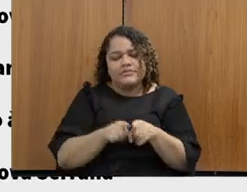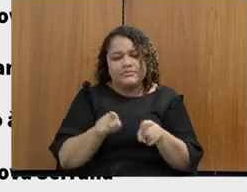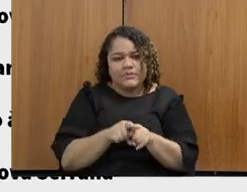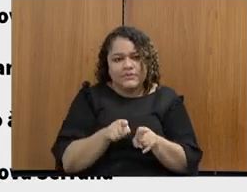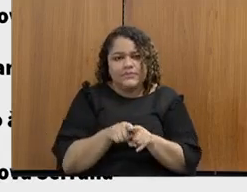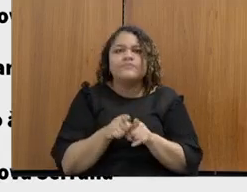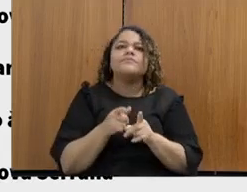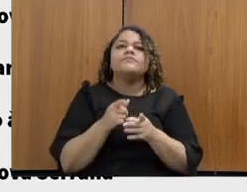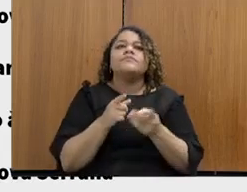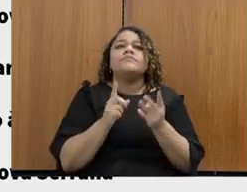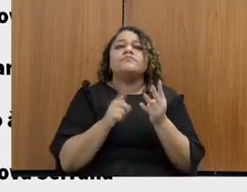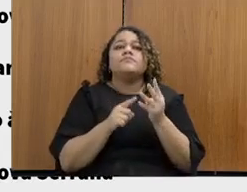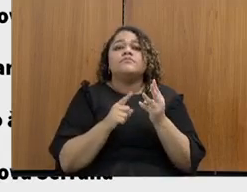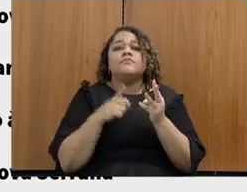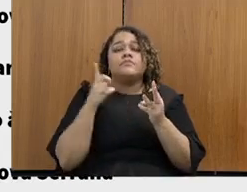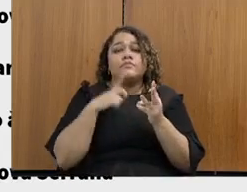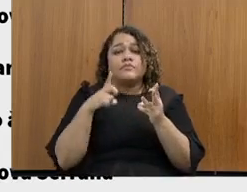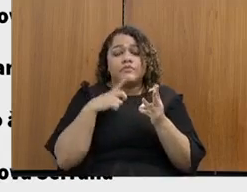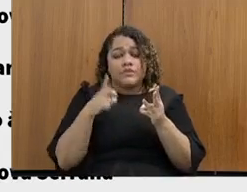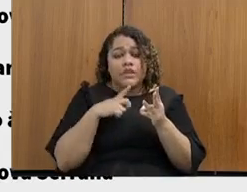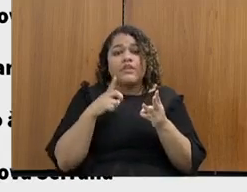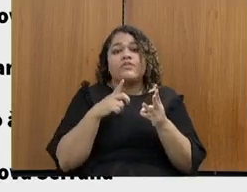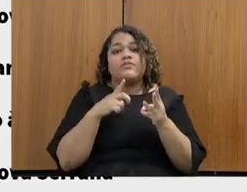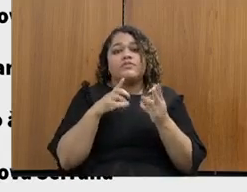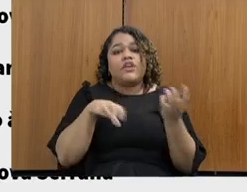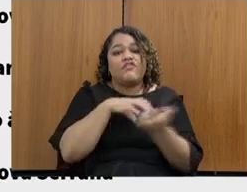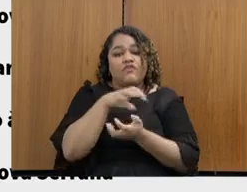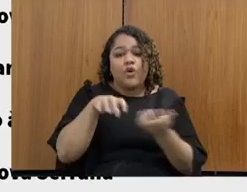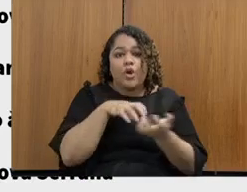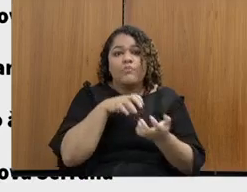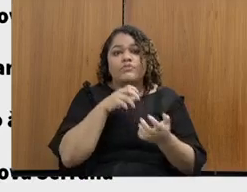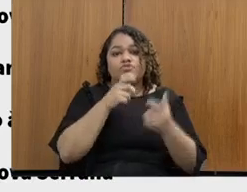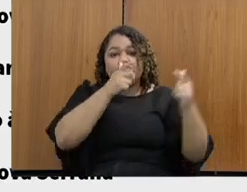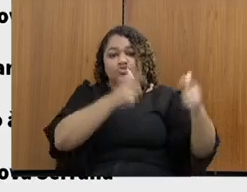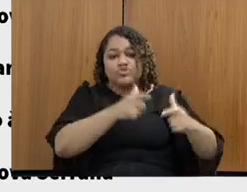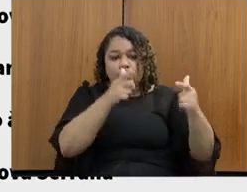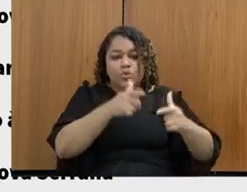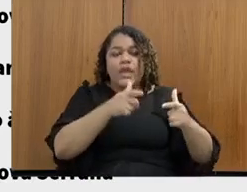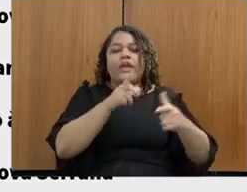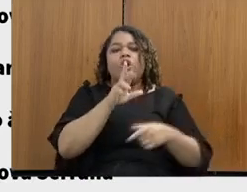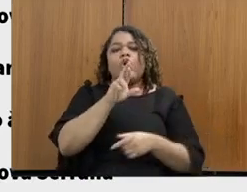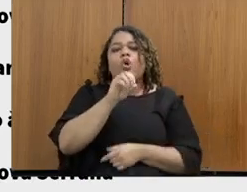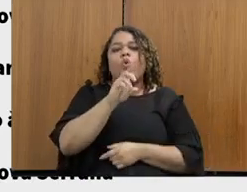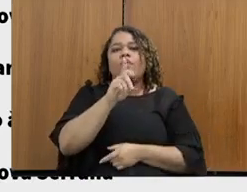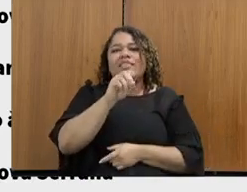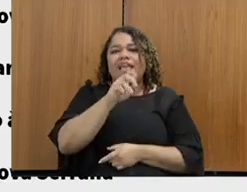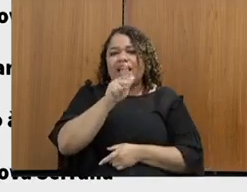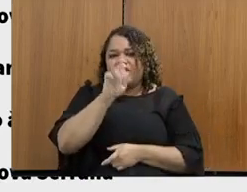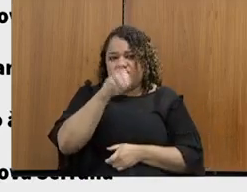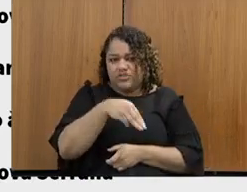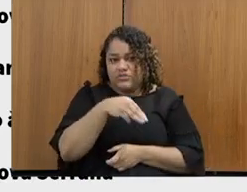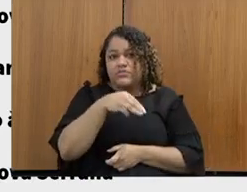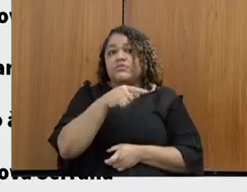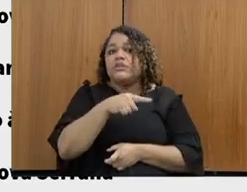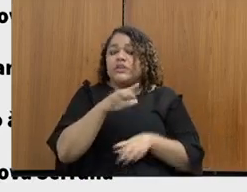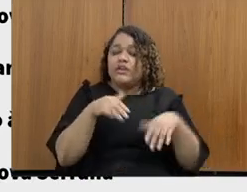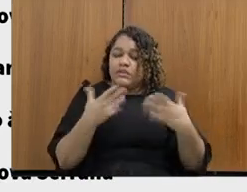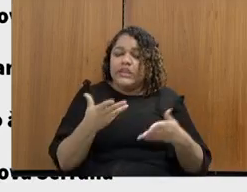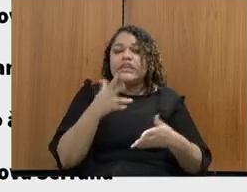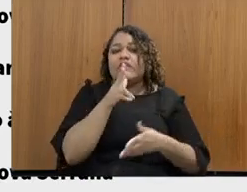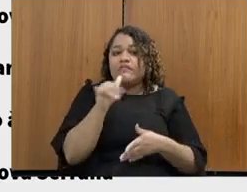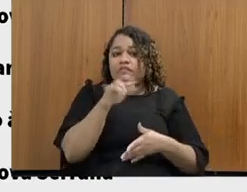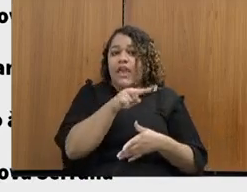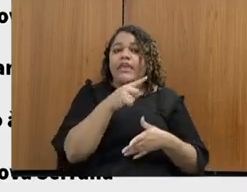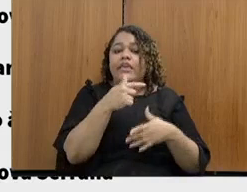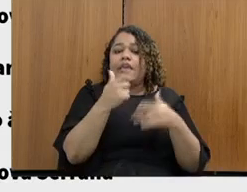de Rodagem então que vai propiciar o atendimento É vamos dizer Unificado né com as várias unidades